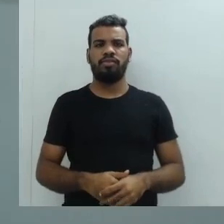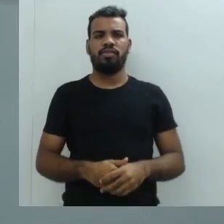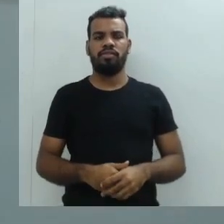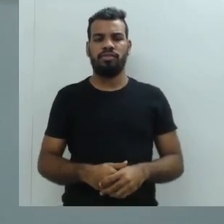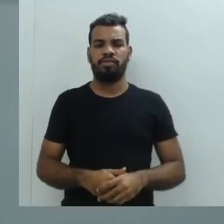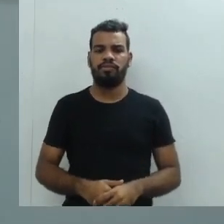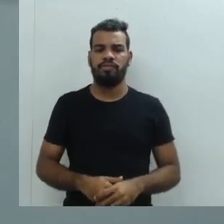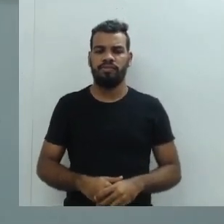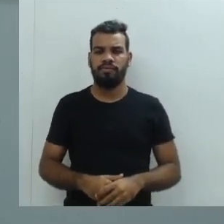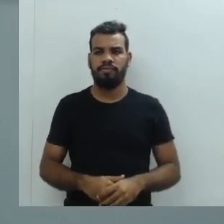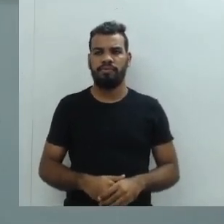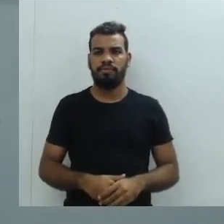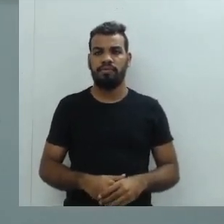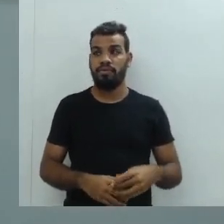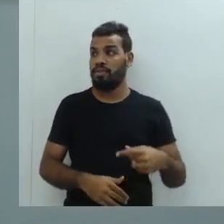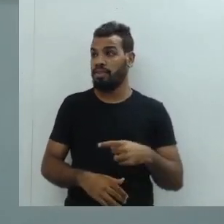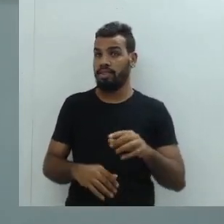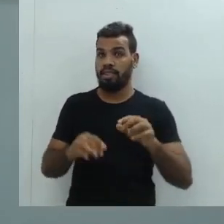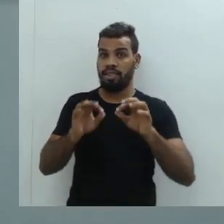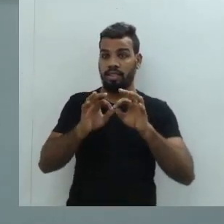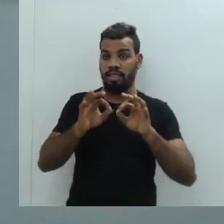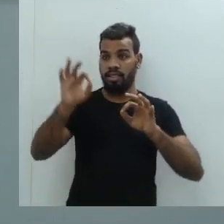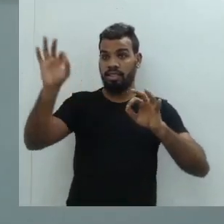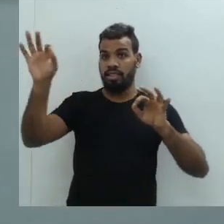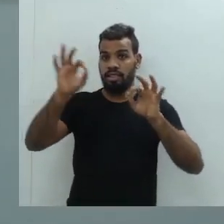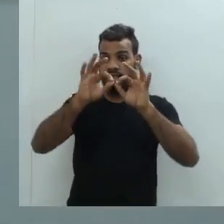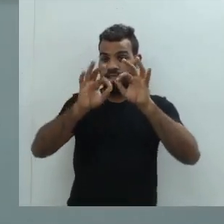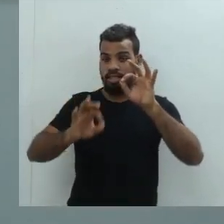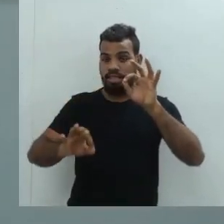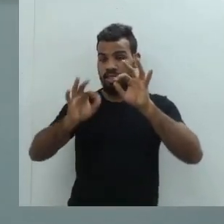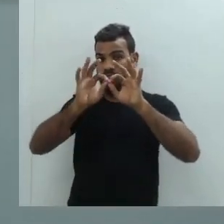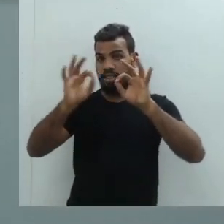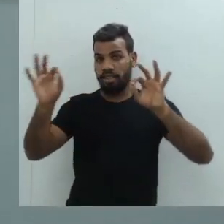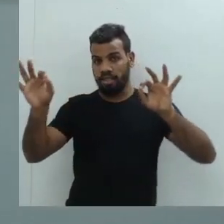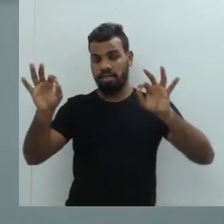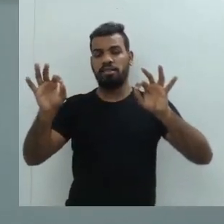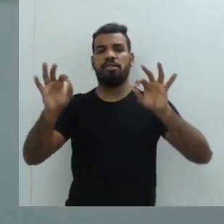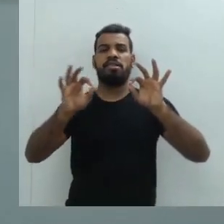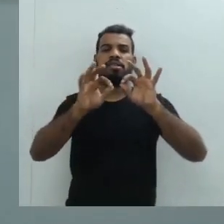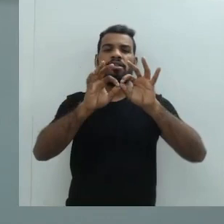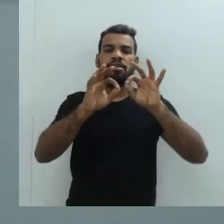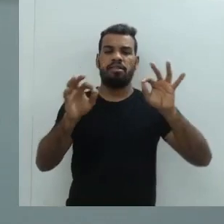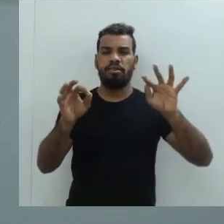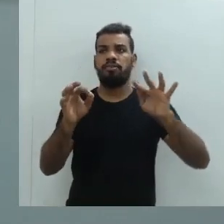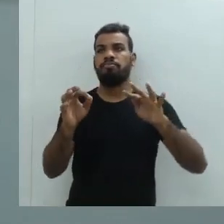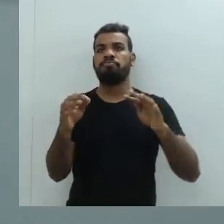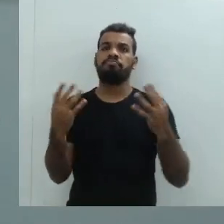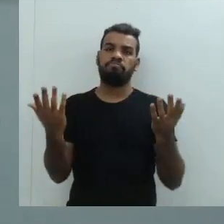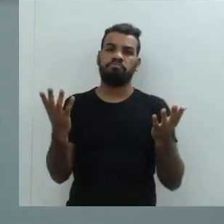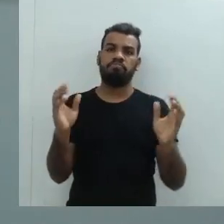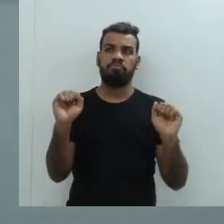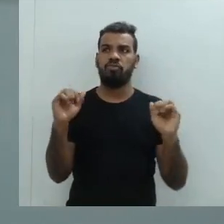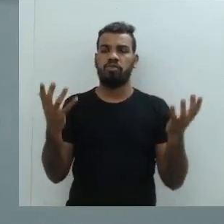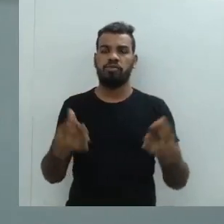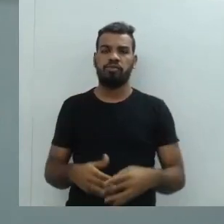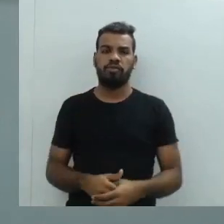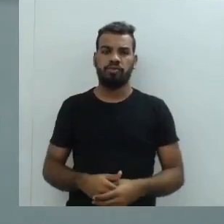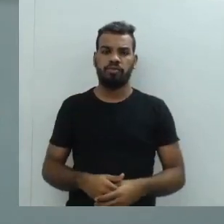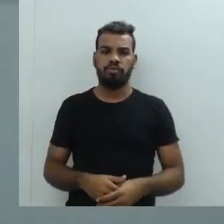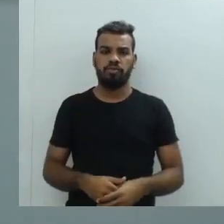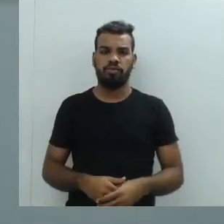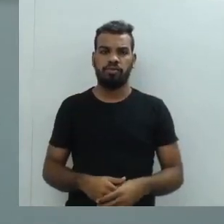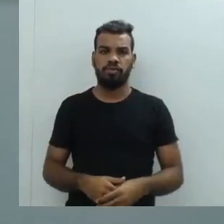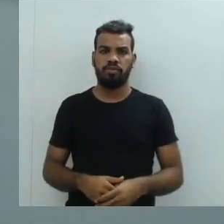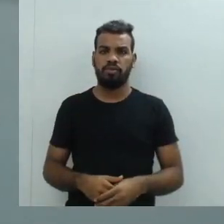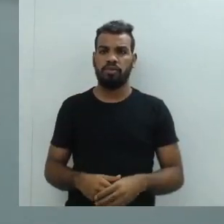aí, nesse tipo de gráfico, em forma de retas, a gente também pode chamar, e aí ele pega